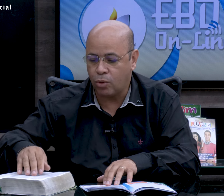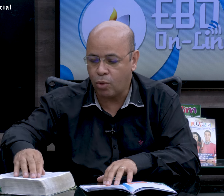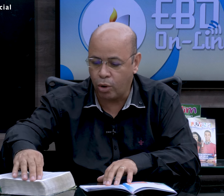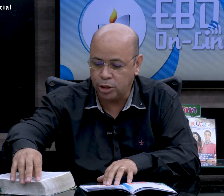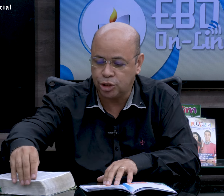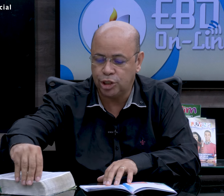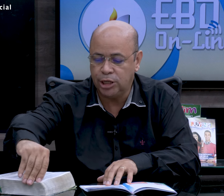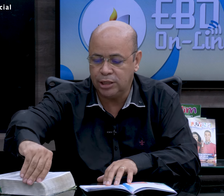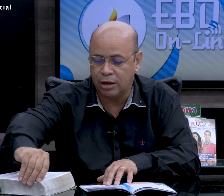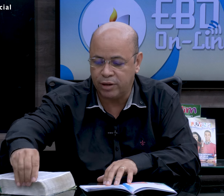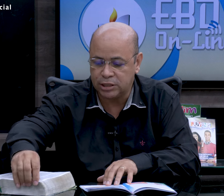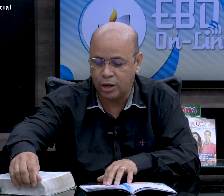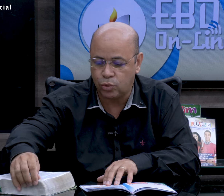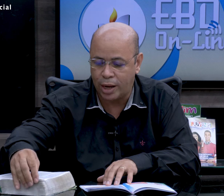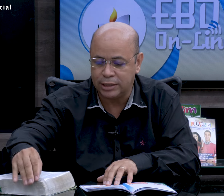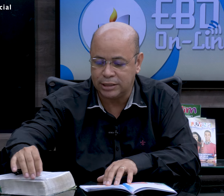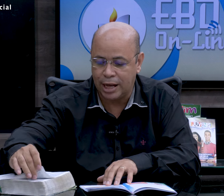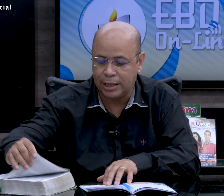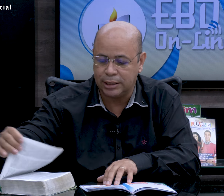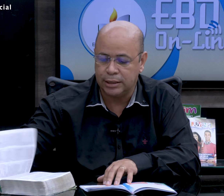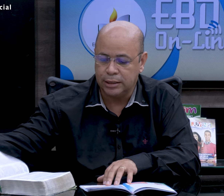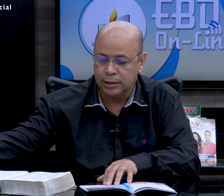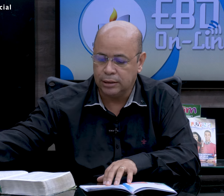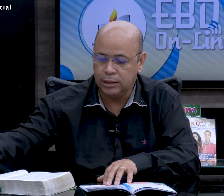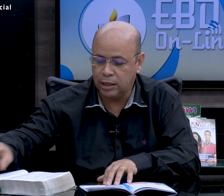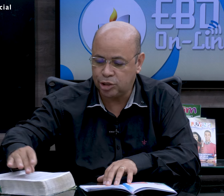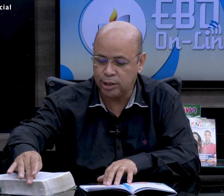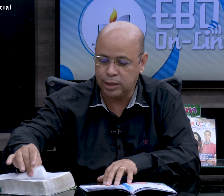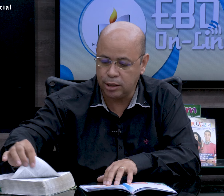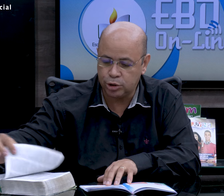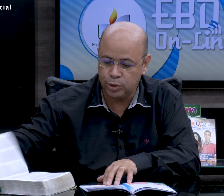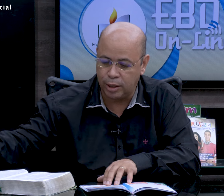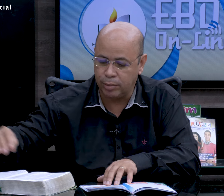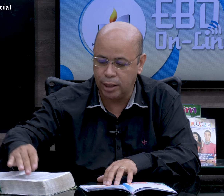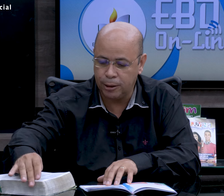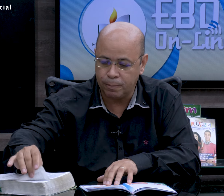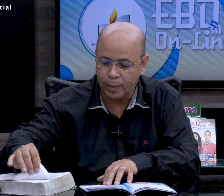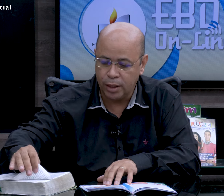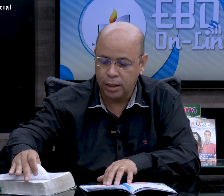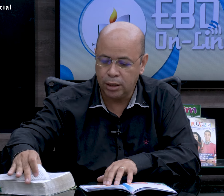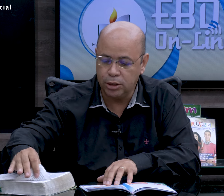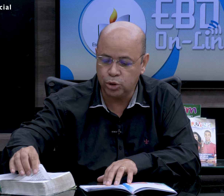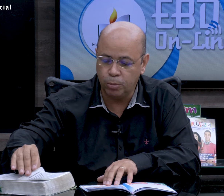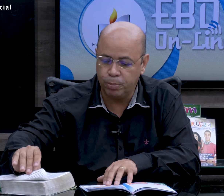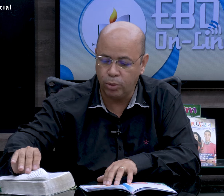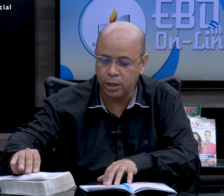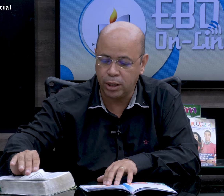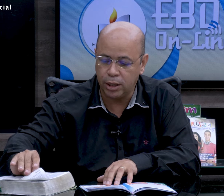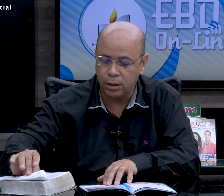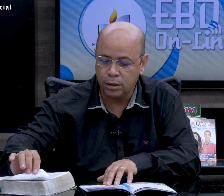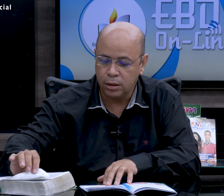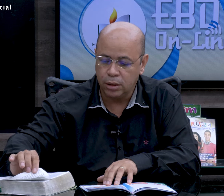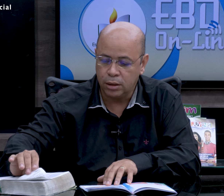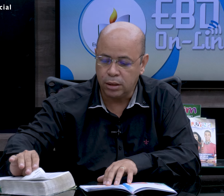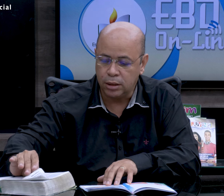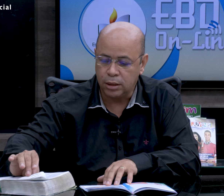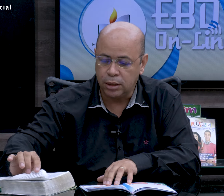versão corrigida a versão atualizada deste texto também isso